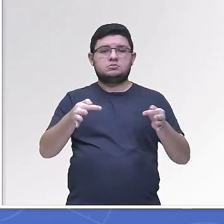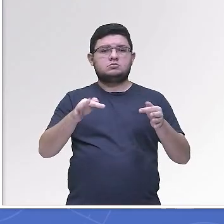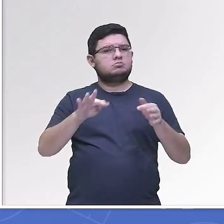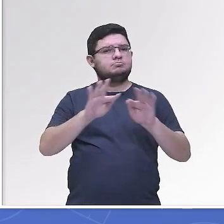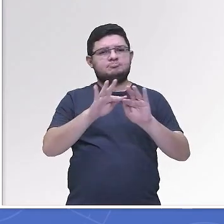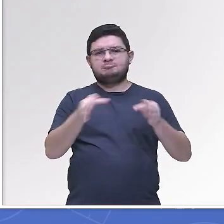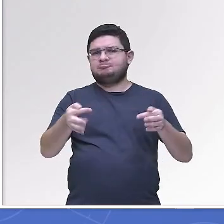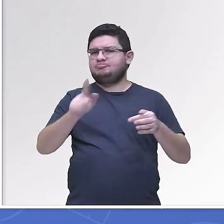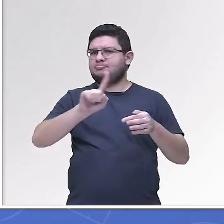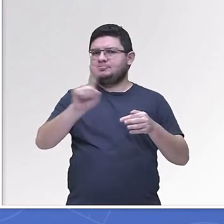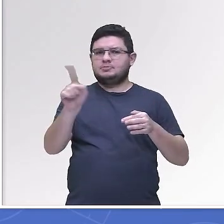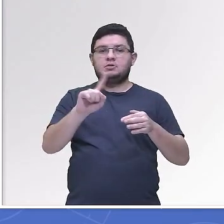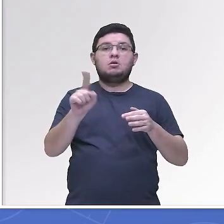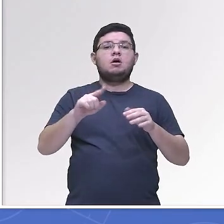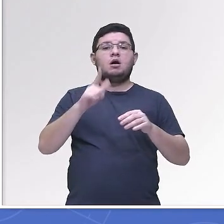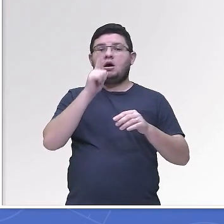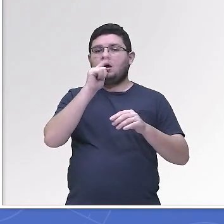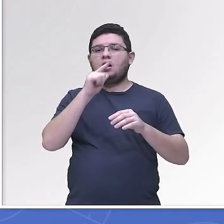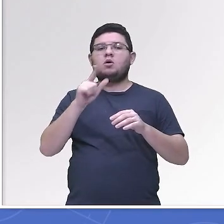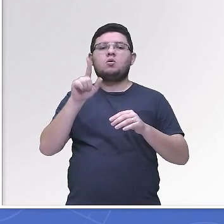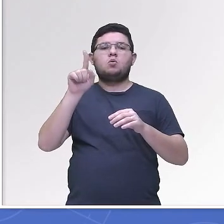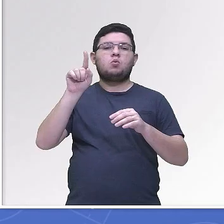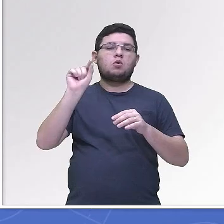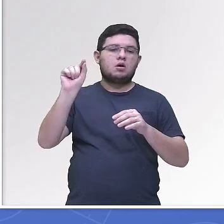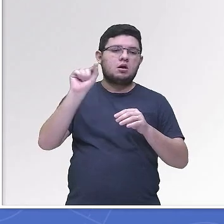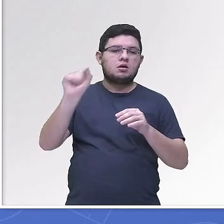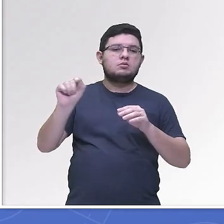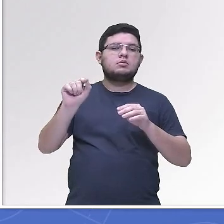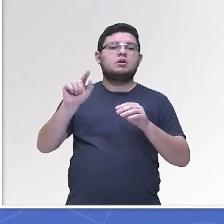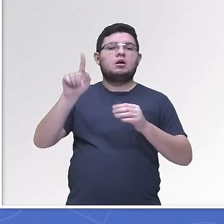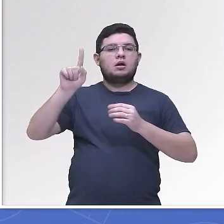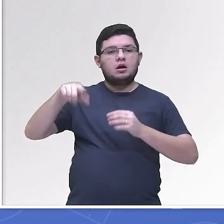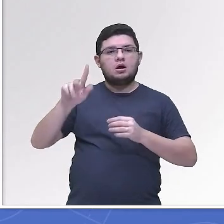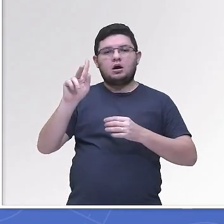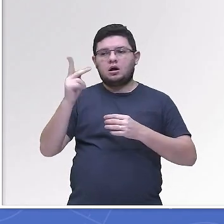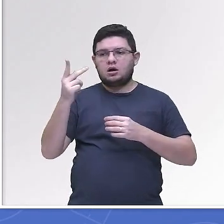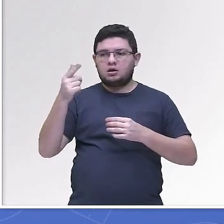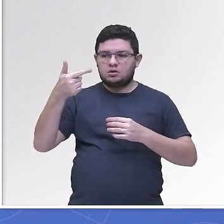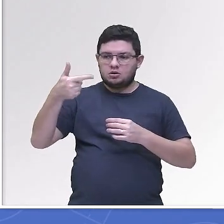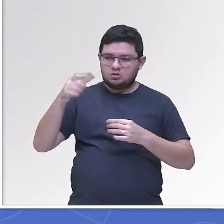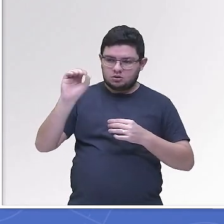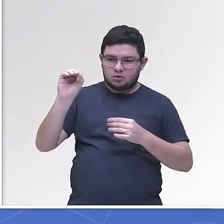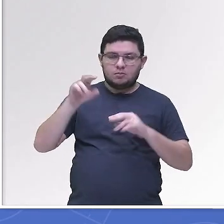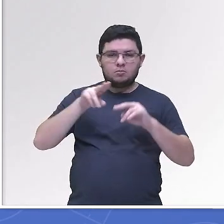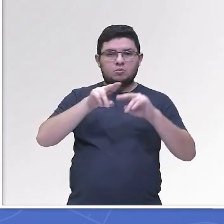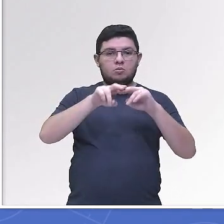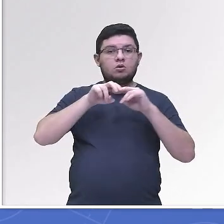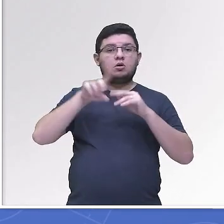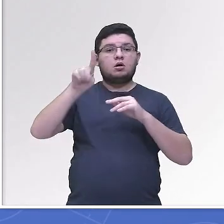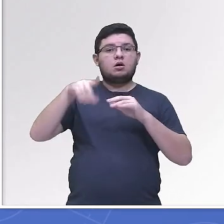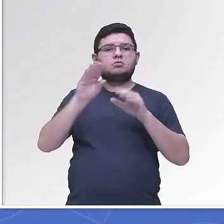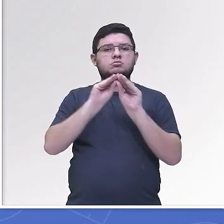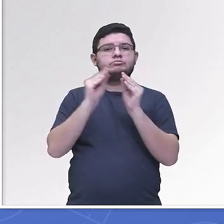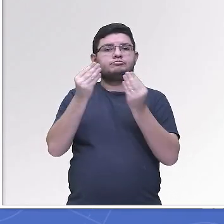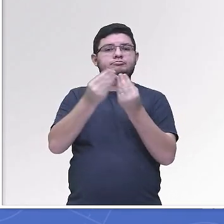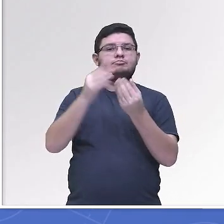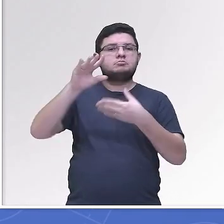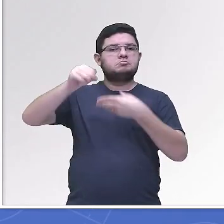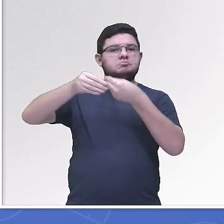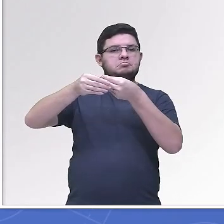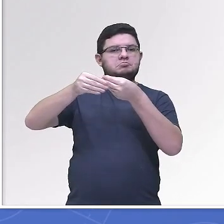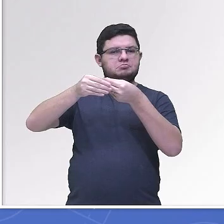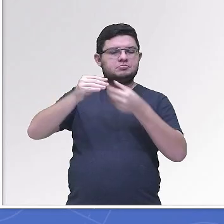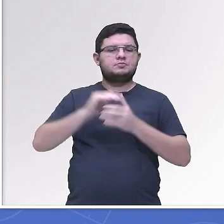substância simples, H2O. Isso aqui, a água é uma substância composta. O oxigênio